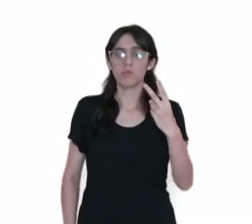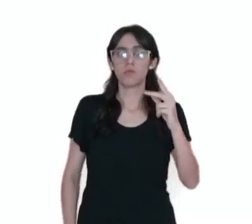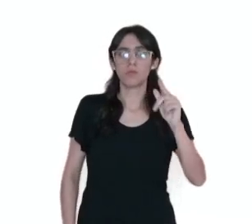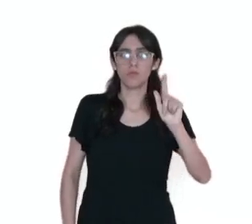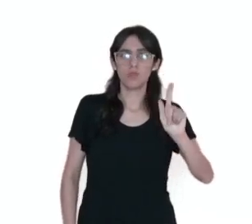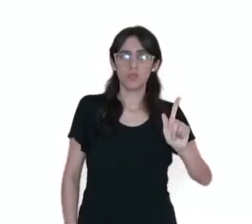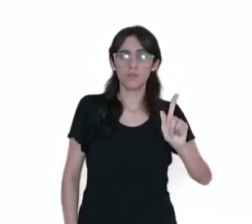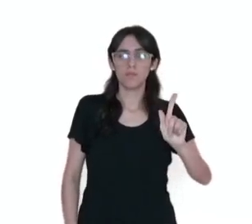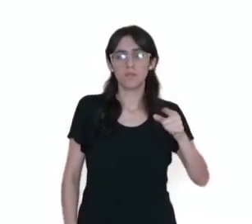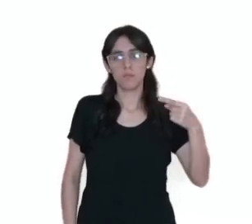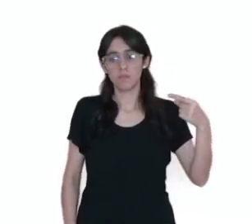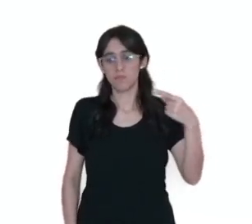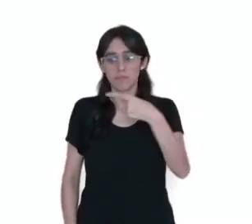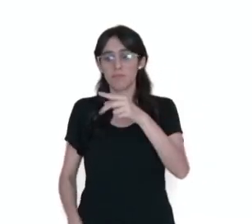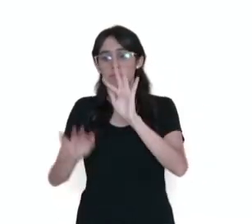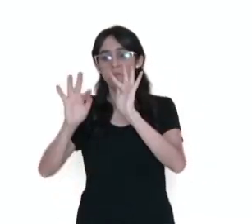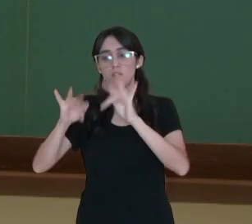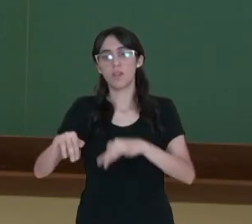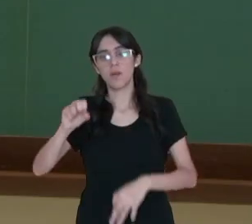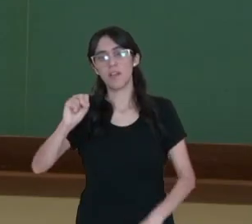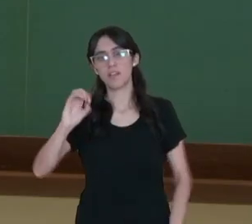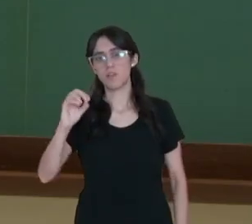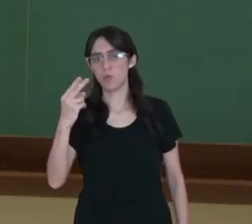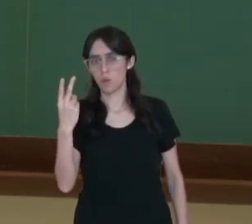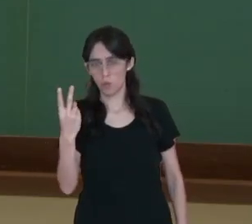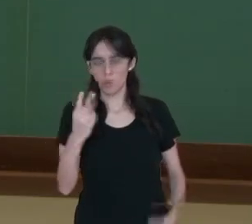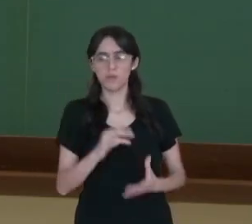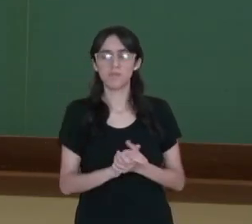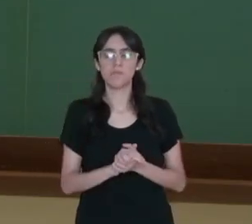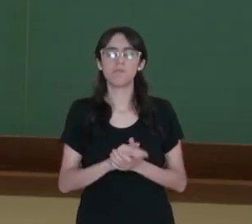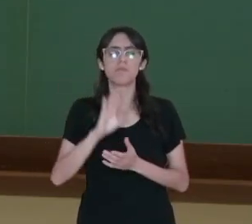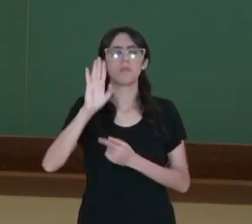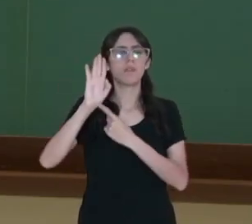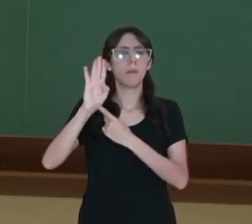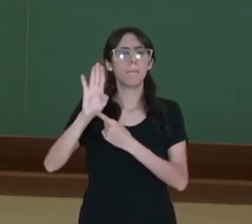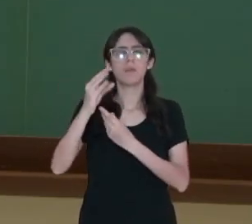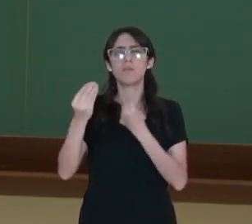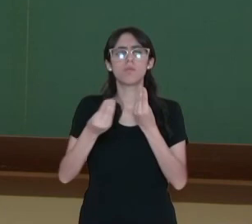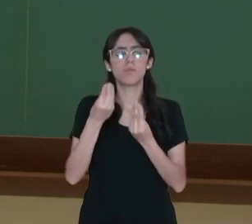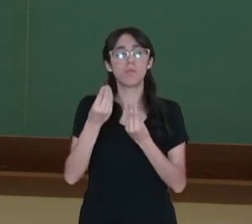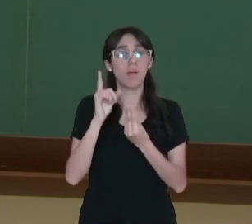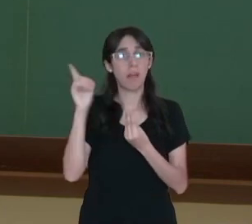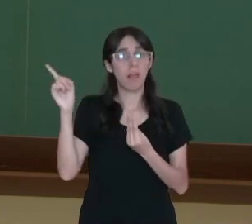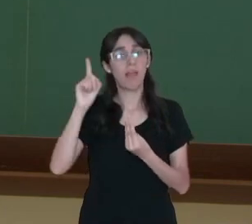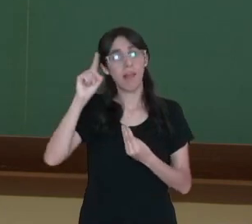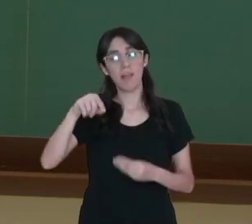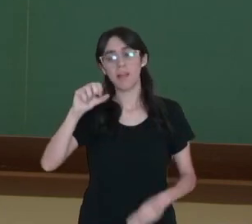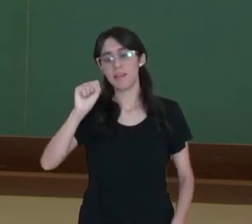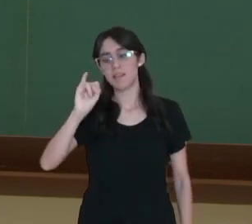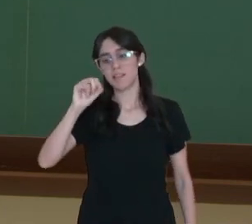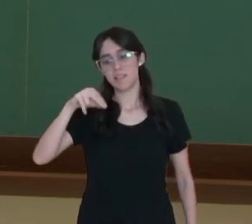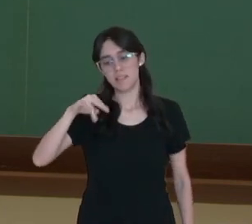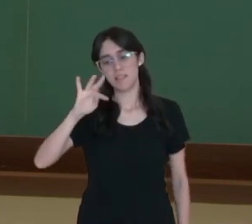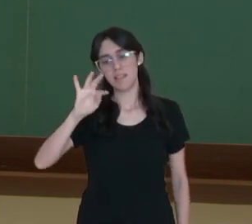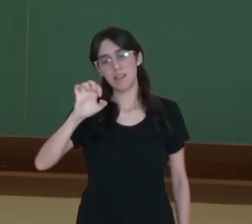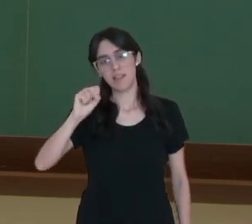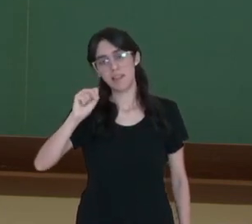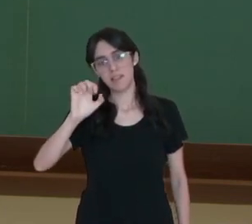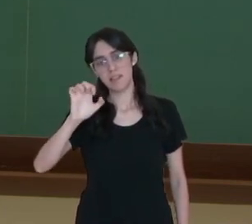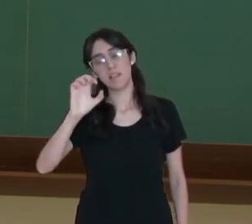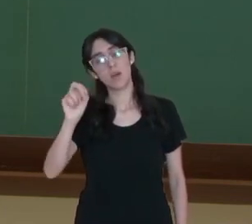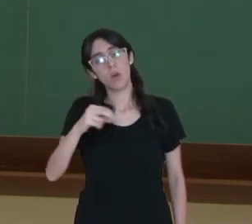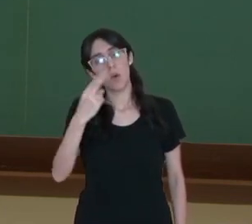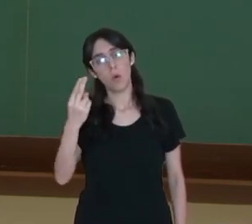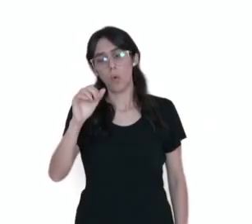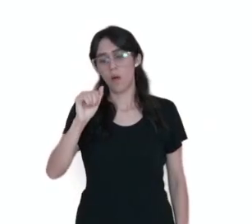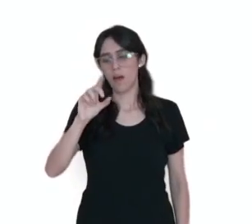SO2. E a letra B, como que fica a classificação? Esta é uma reação de síntese ou adição, pois nessa reação temos como